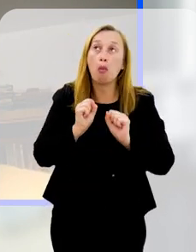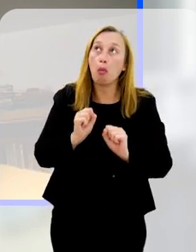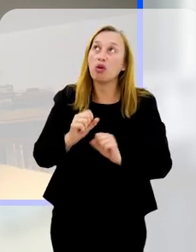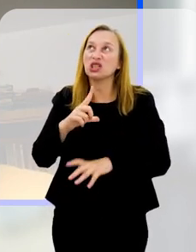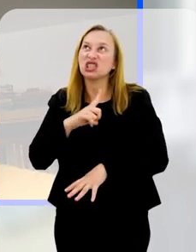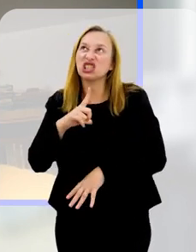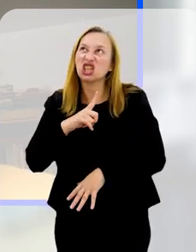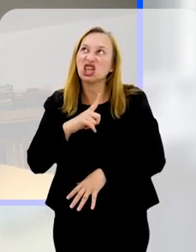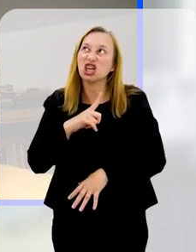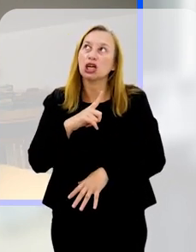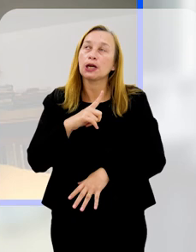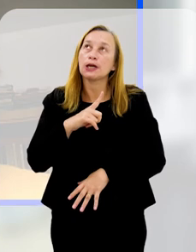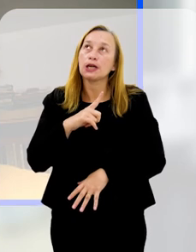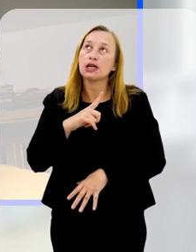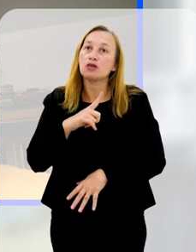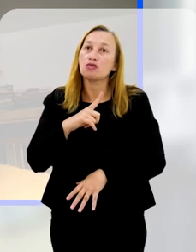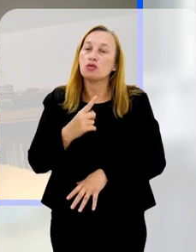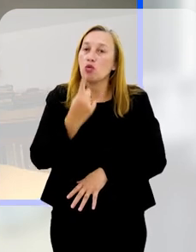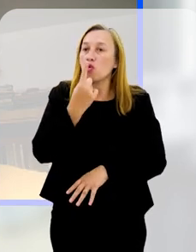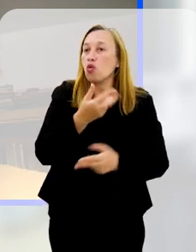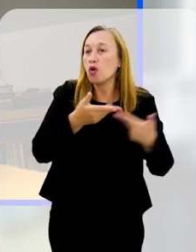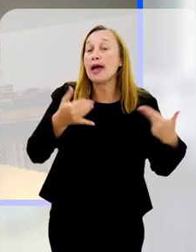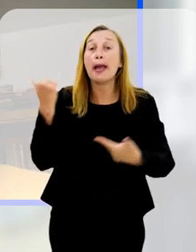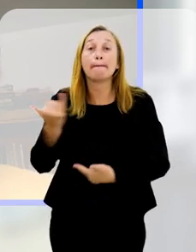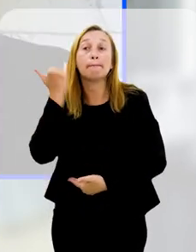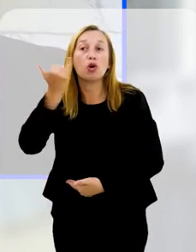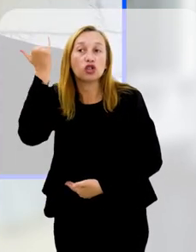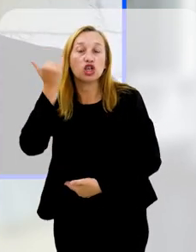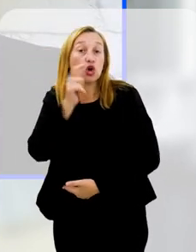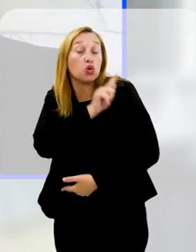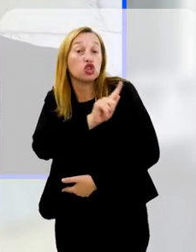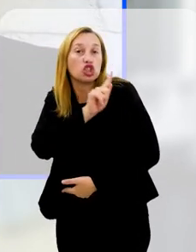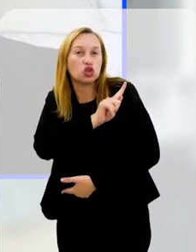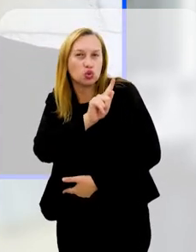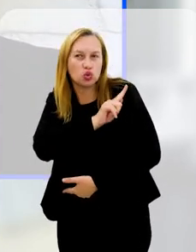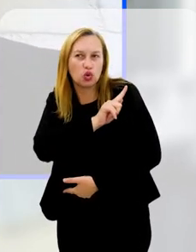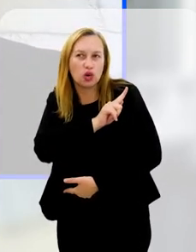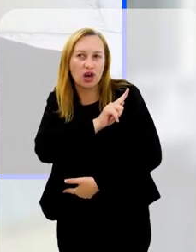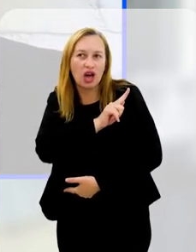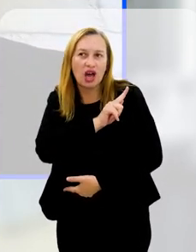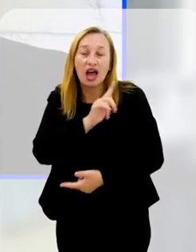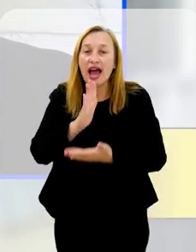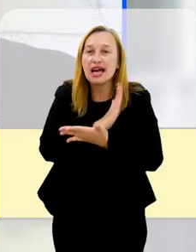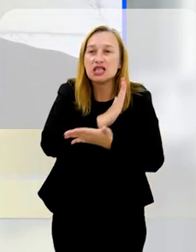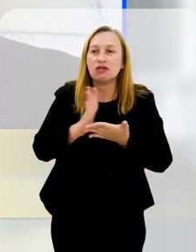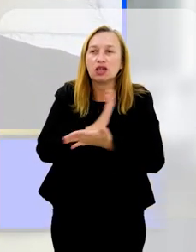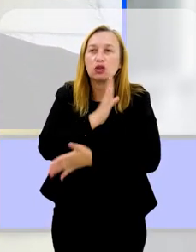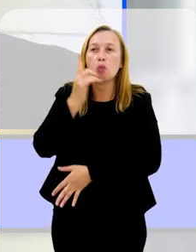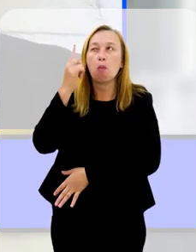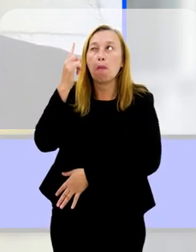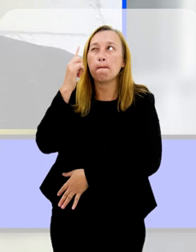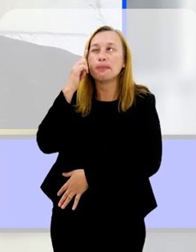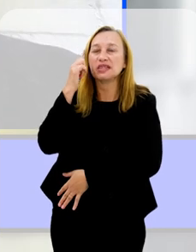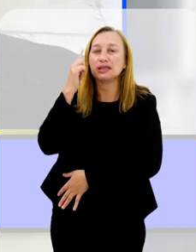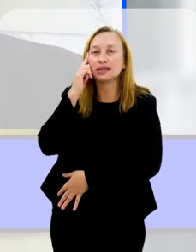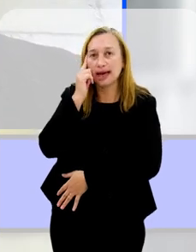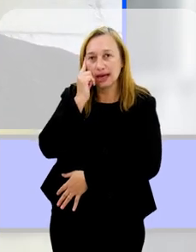pode ter. Uma das coisas que eu considero muito importante é que o gestor tenha, muitas vezes, a